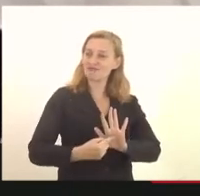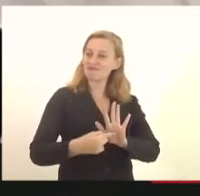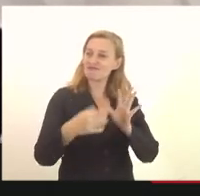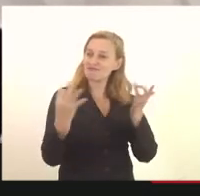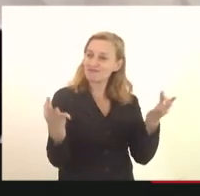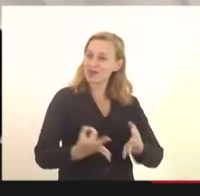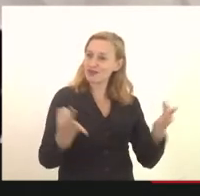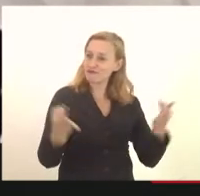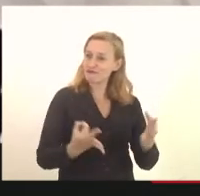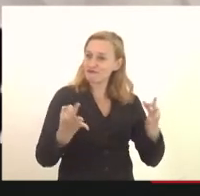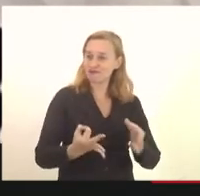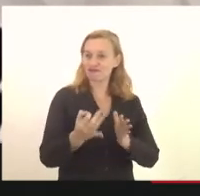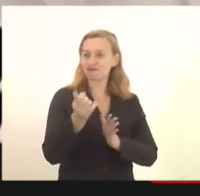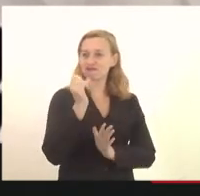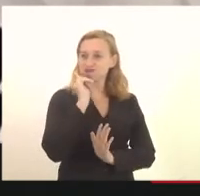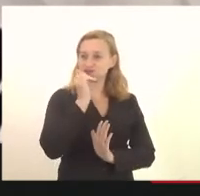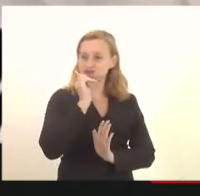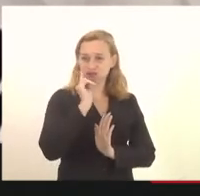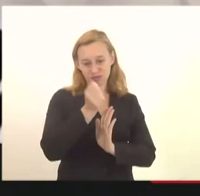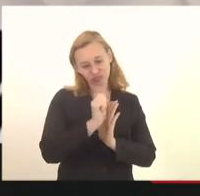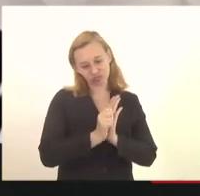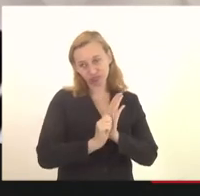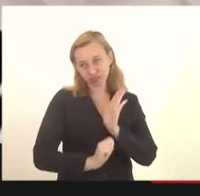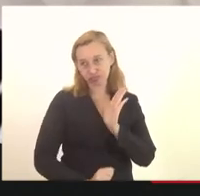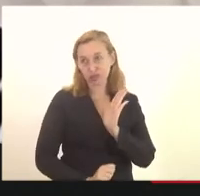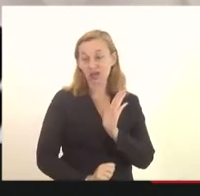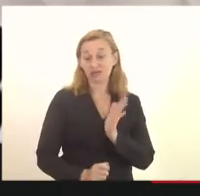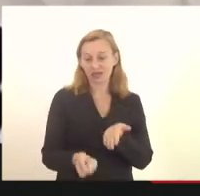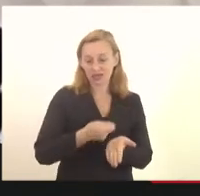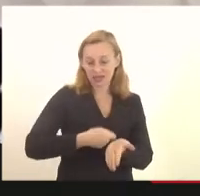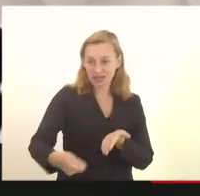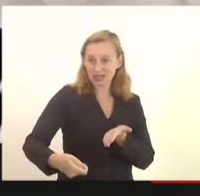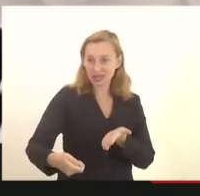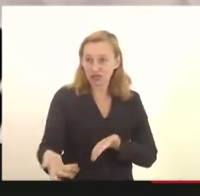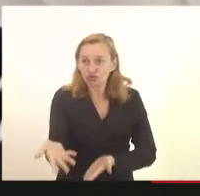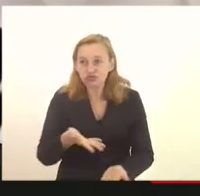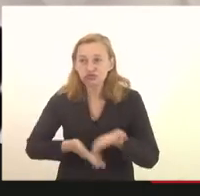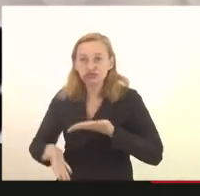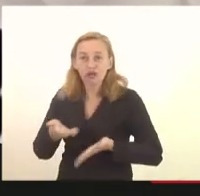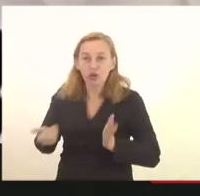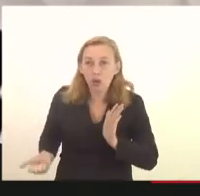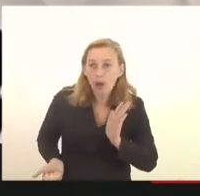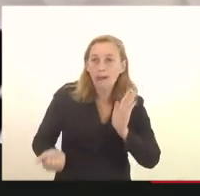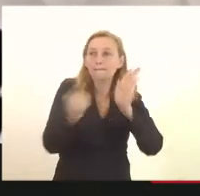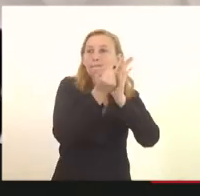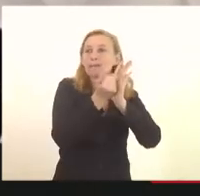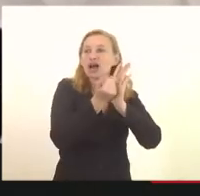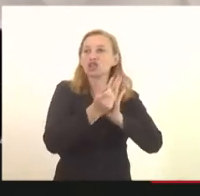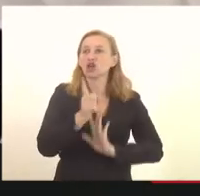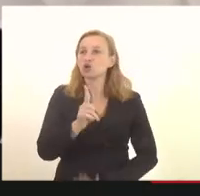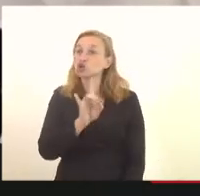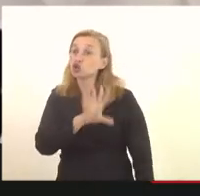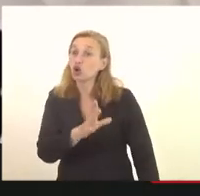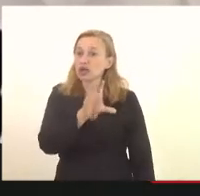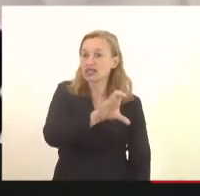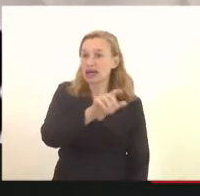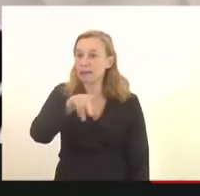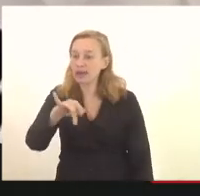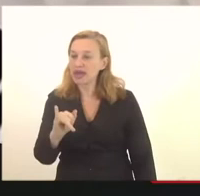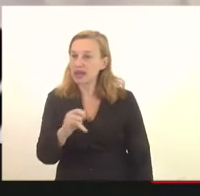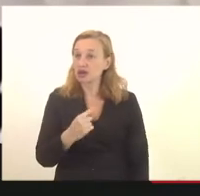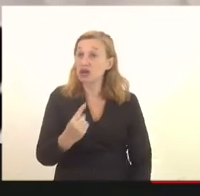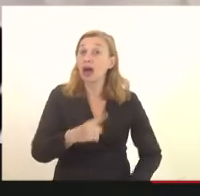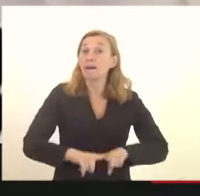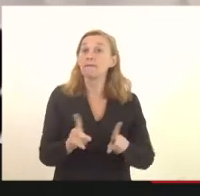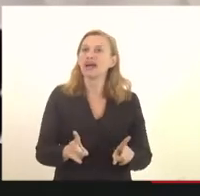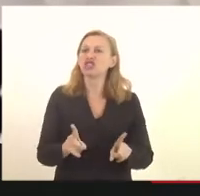que a assinatura do termo de cooperação vai ser um marco não só desta CPI, mas das